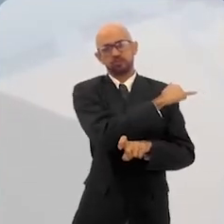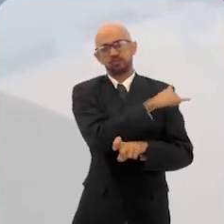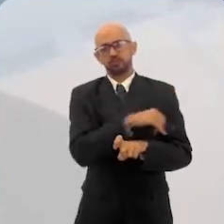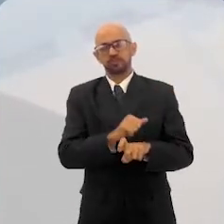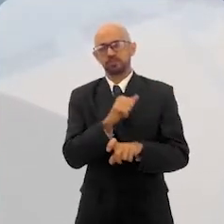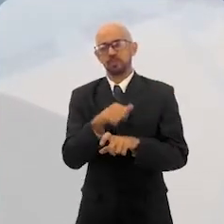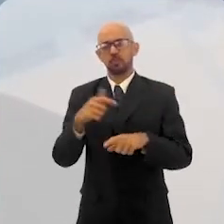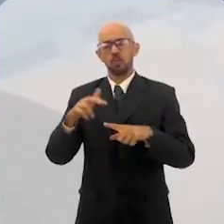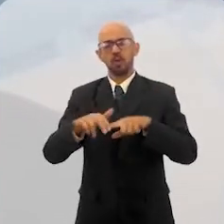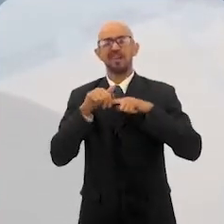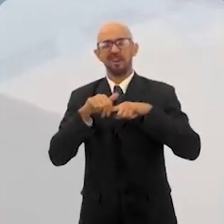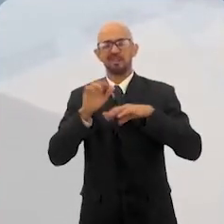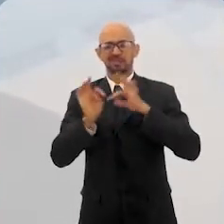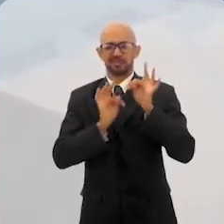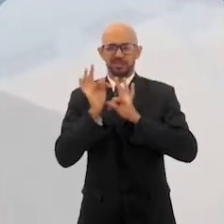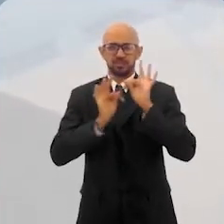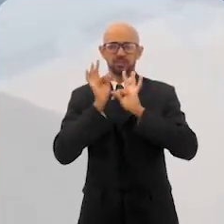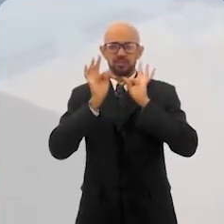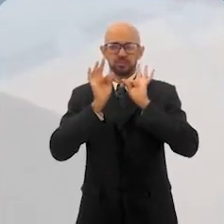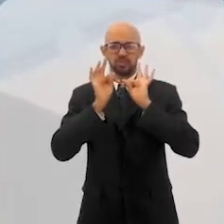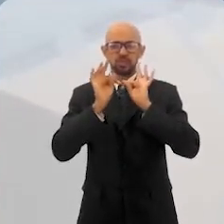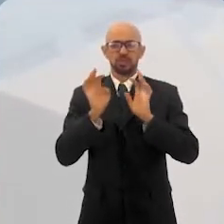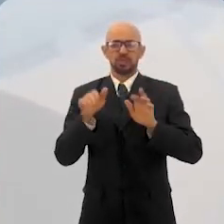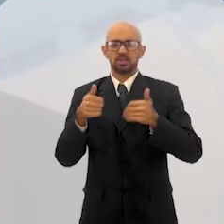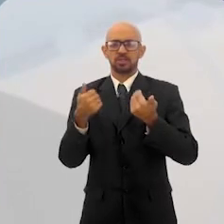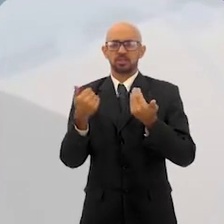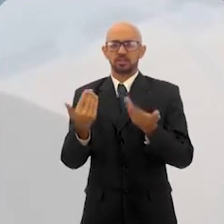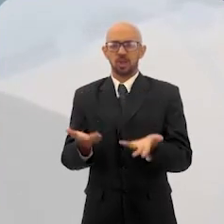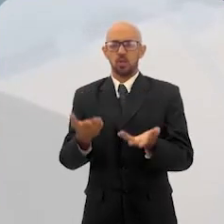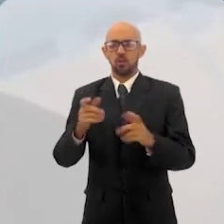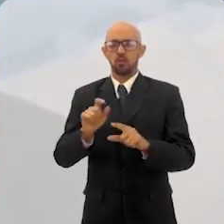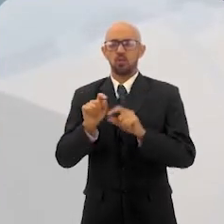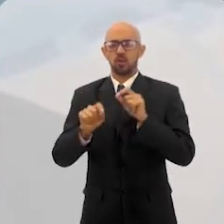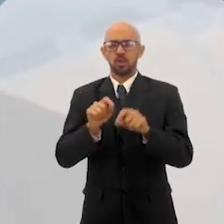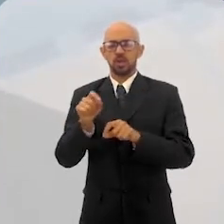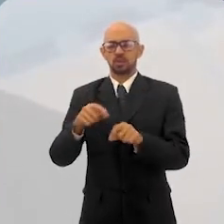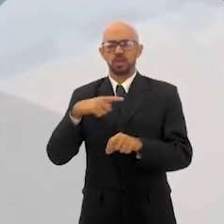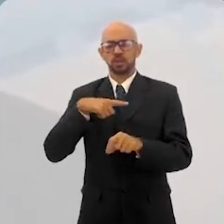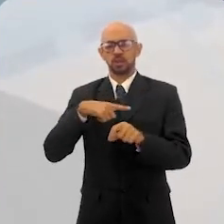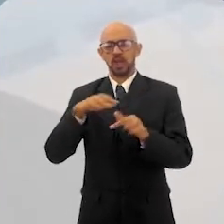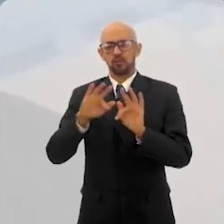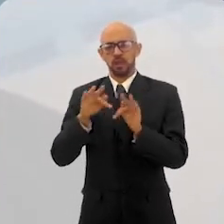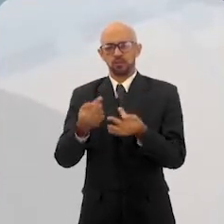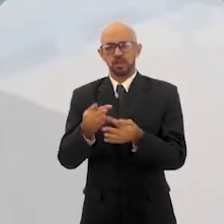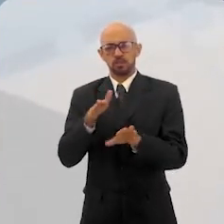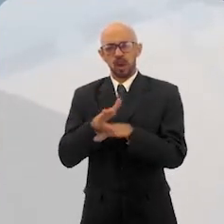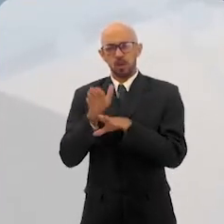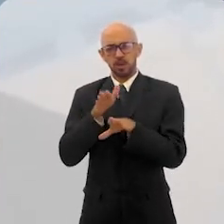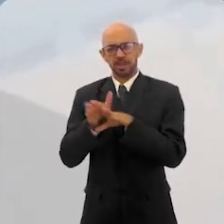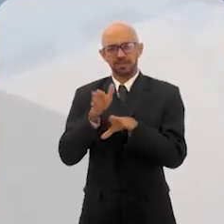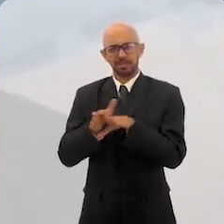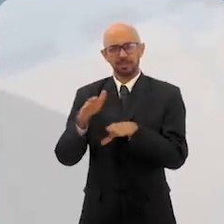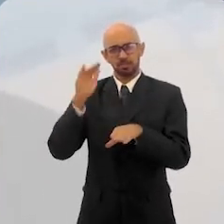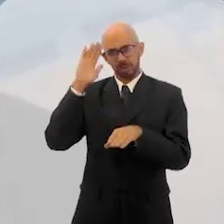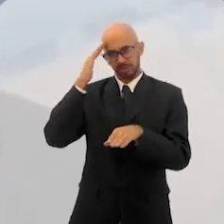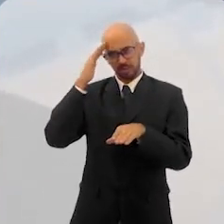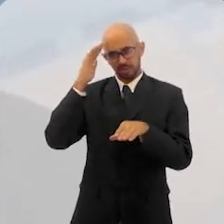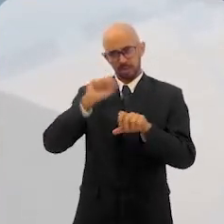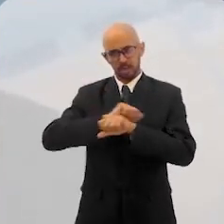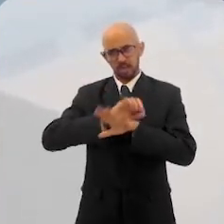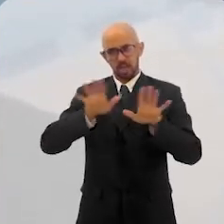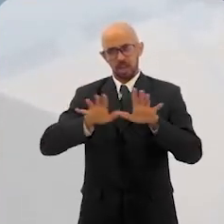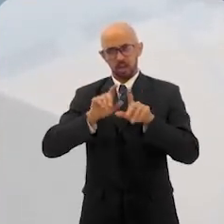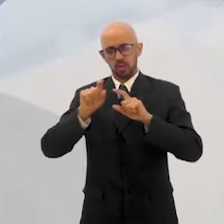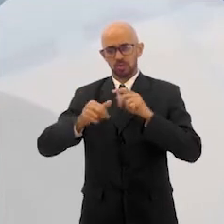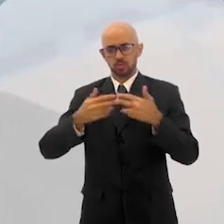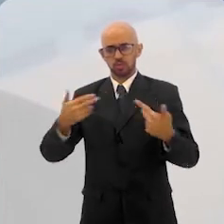muito rápida em função da tecnologia. Então, você ter os pais que possam orientar na contribuição de entender aquilo